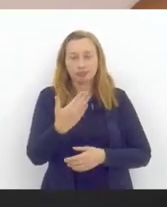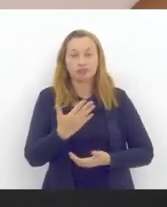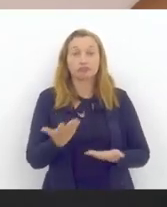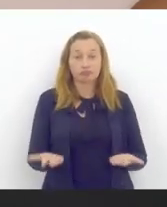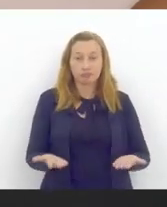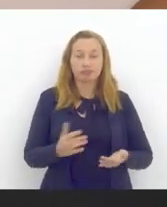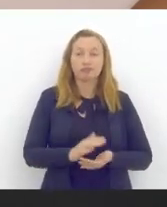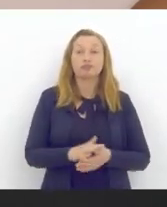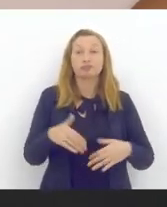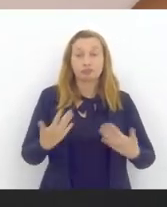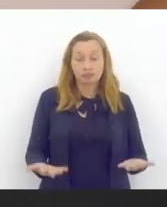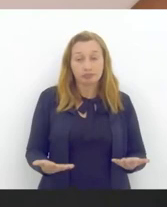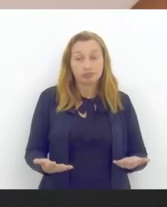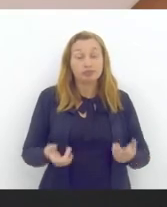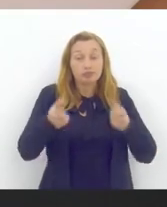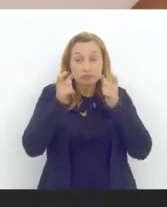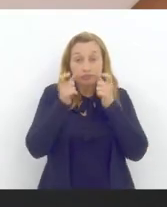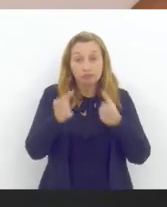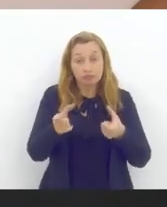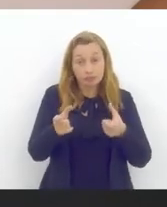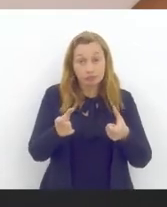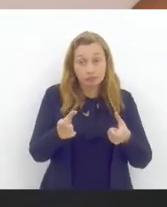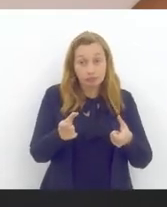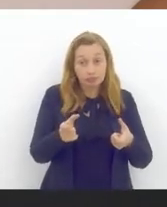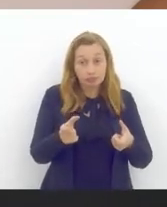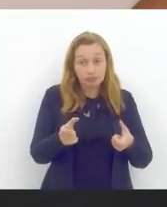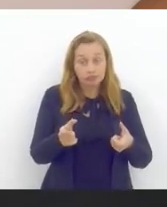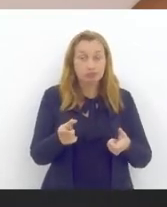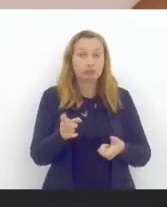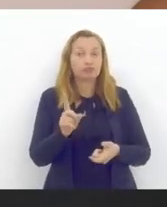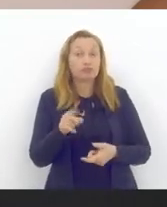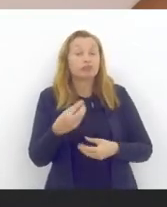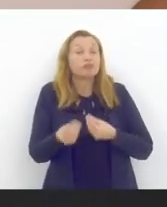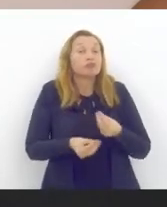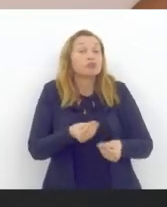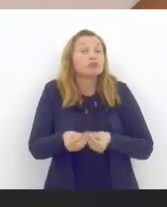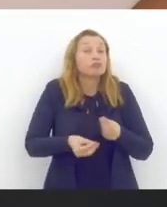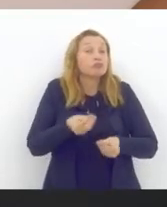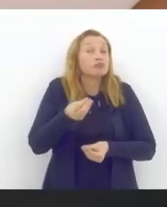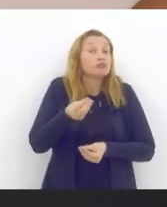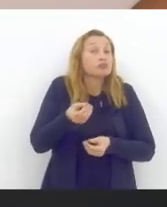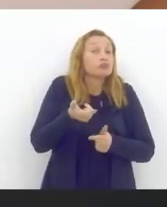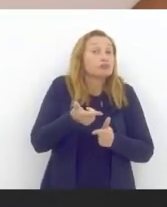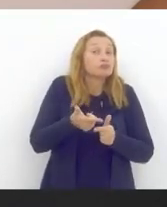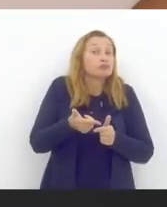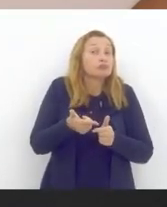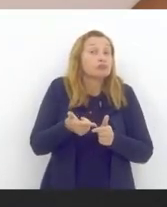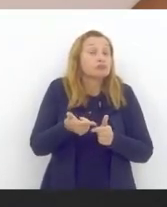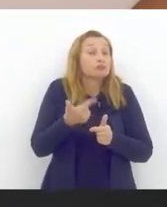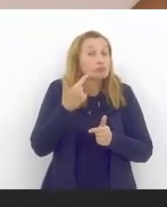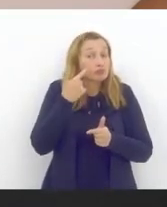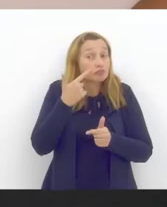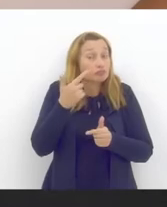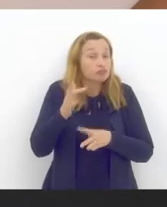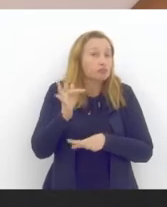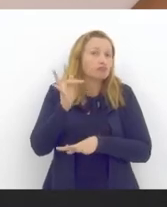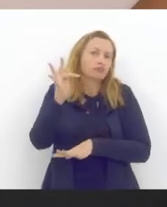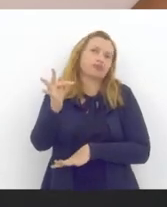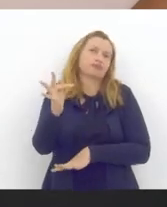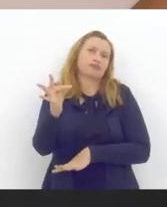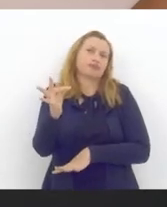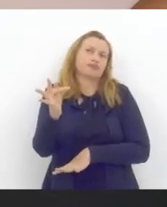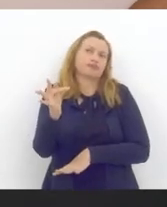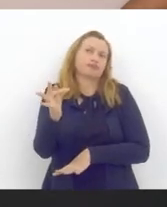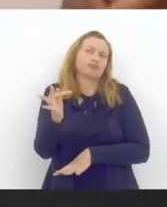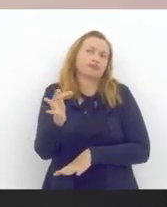Então, querendo só alertar como é que é o horizonte que a gente vai viver. Que, da